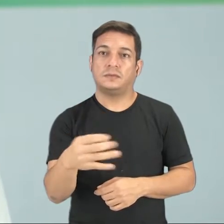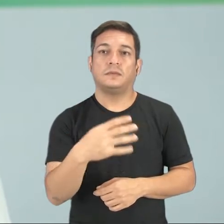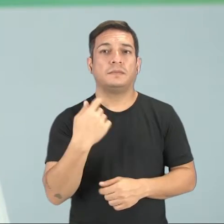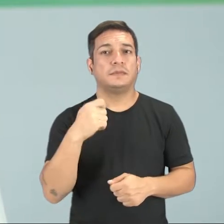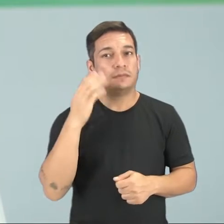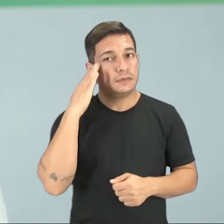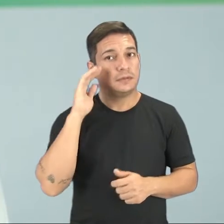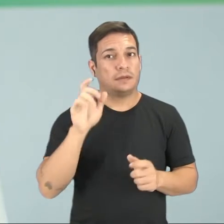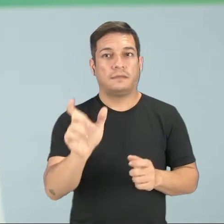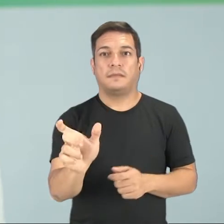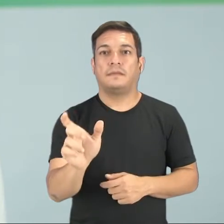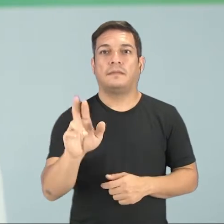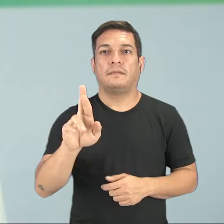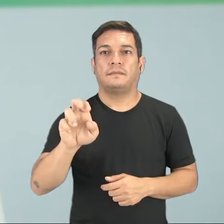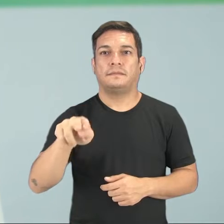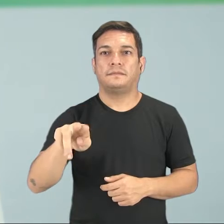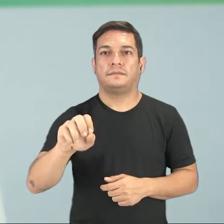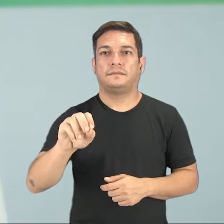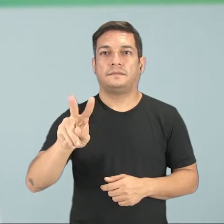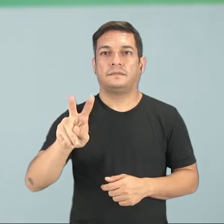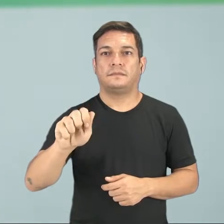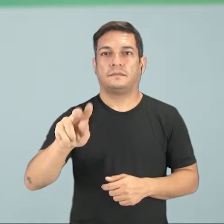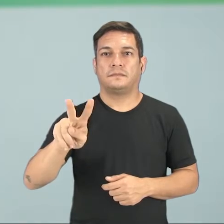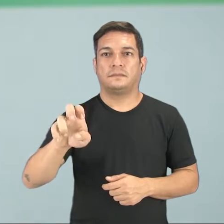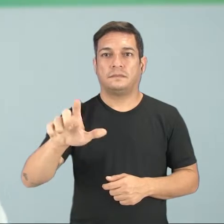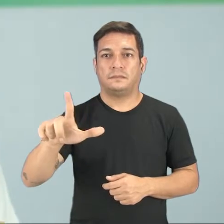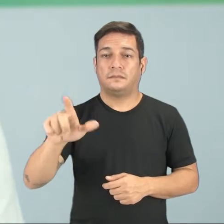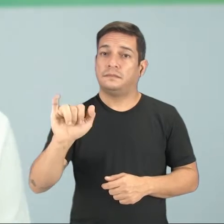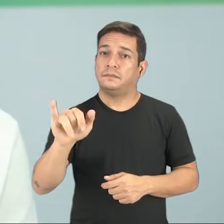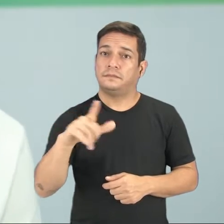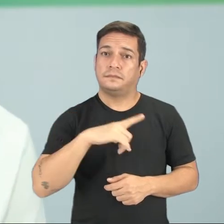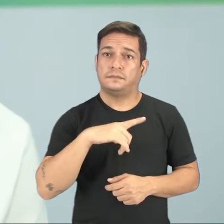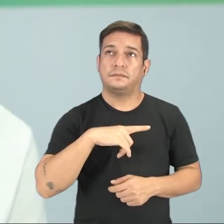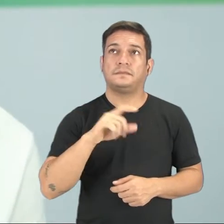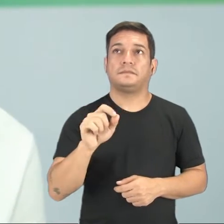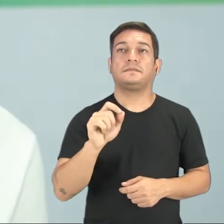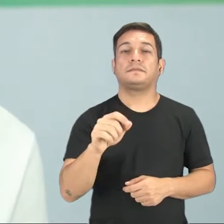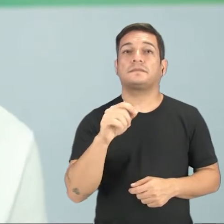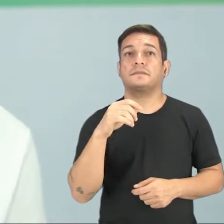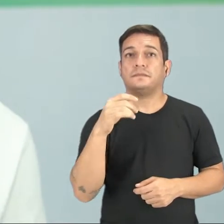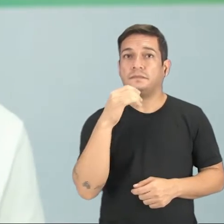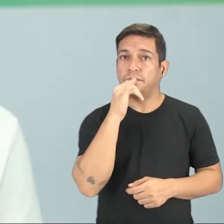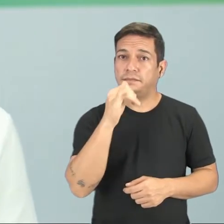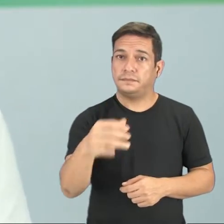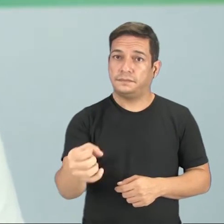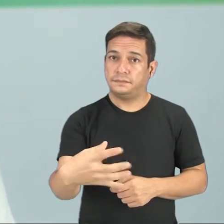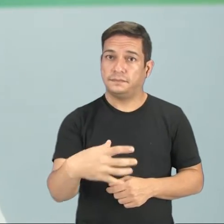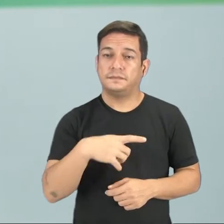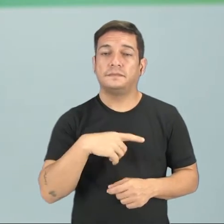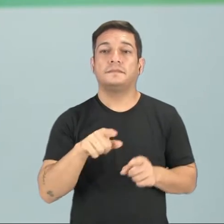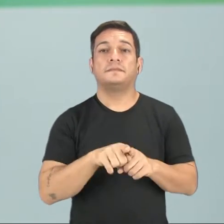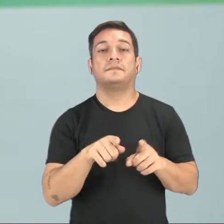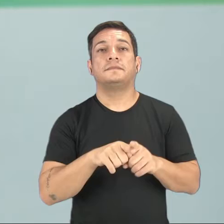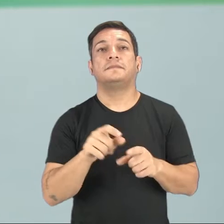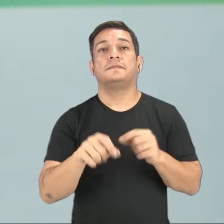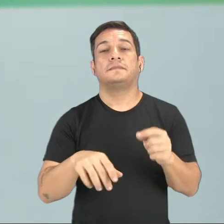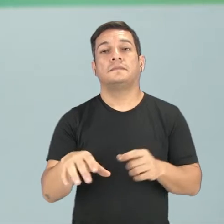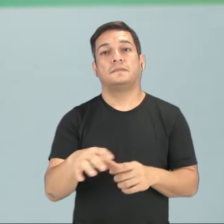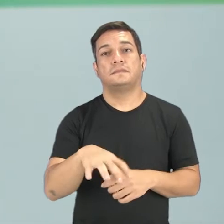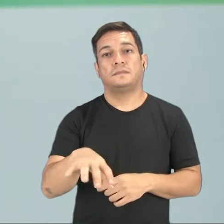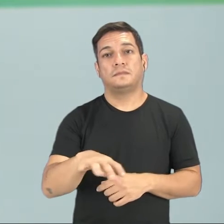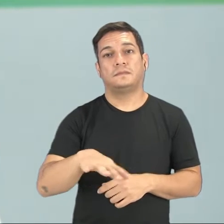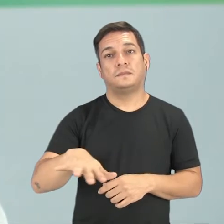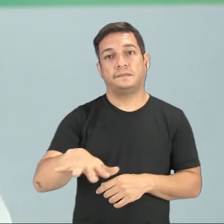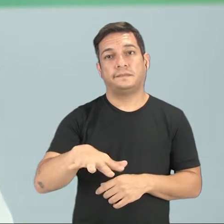essa palavrinha, renovável. Se tem fonte de energia renovável, nós temos também as fontes de